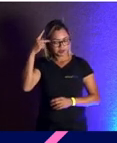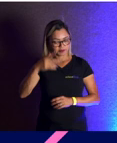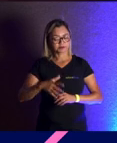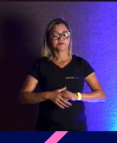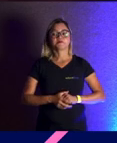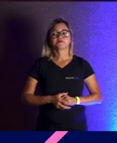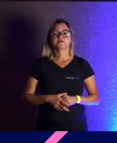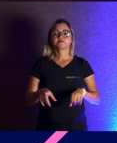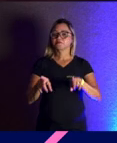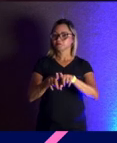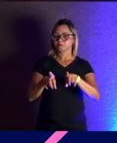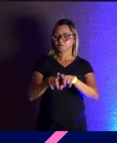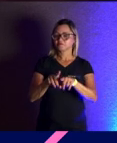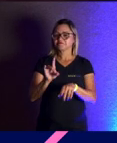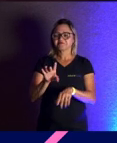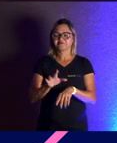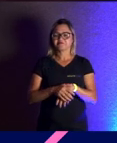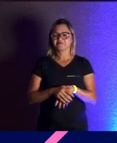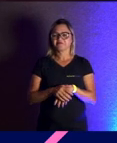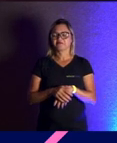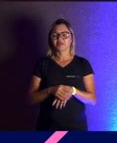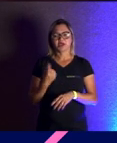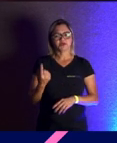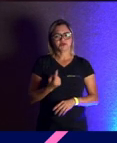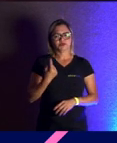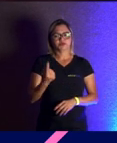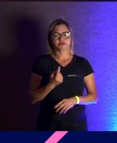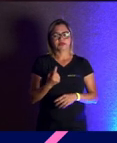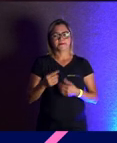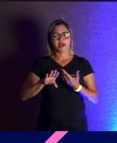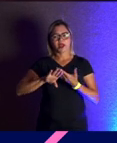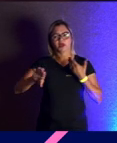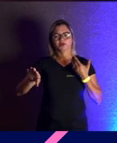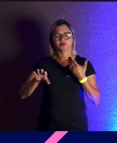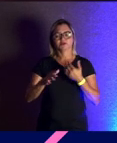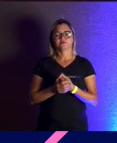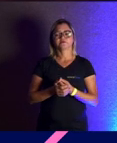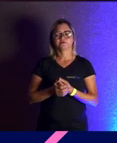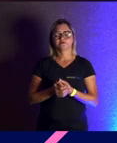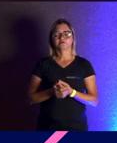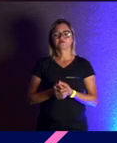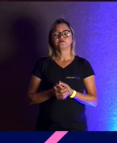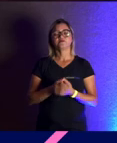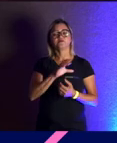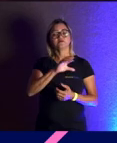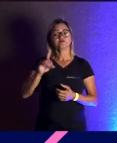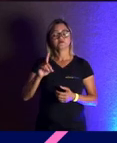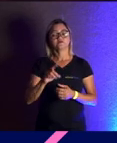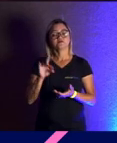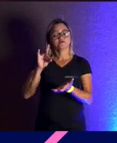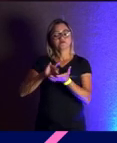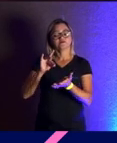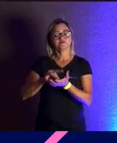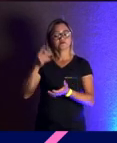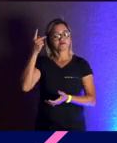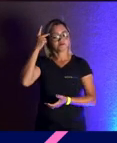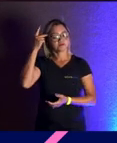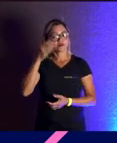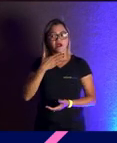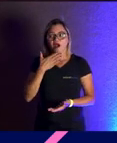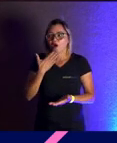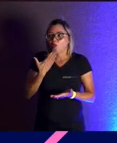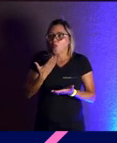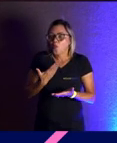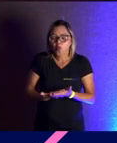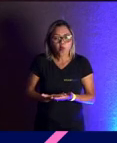ele também foi sacrificado em lugares. Ele foi, ele coordenou a Comissão da Verdade de São Paulo e ele ficou